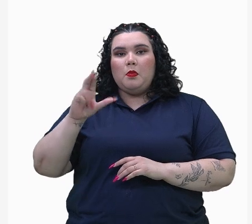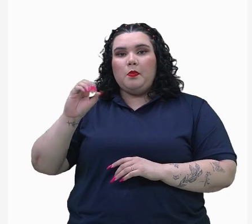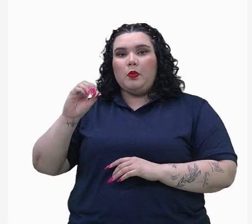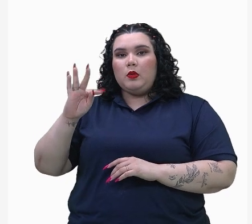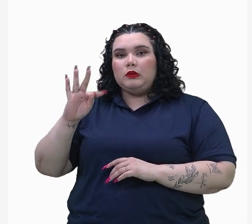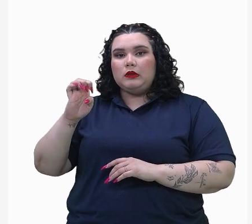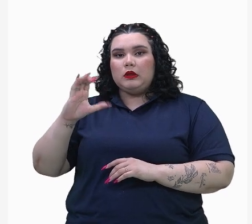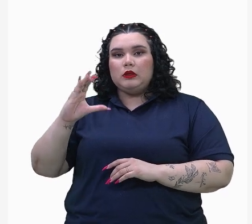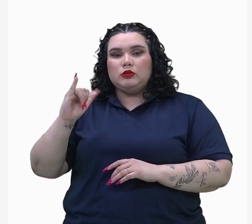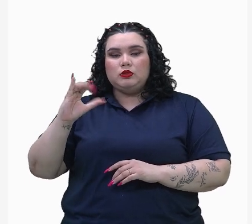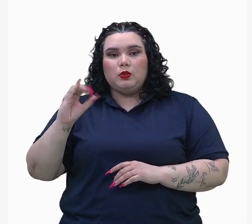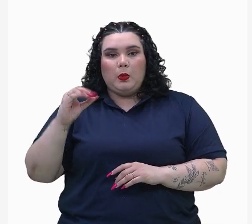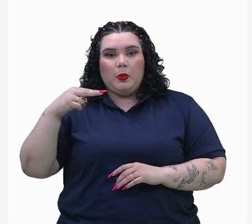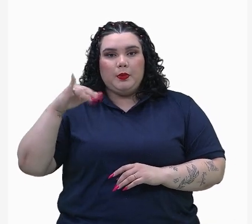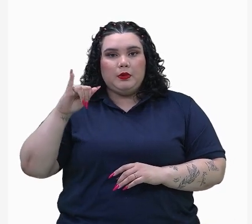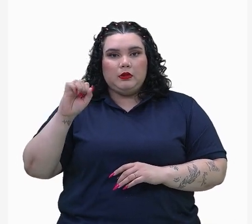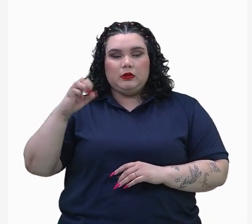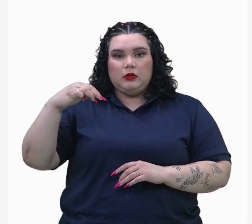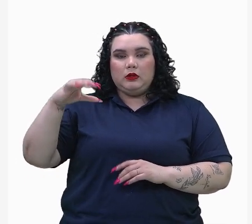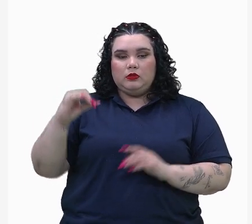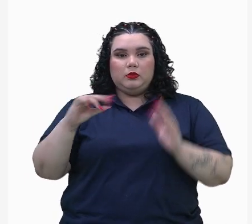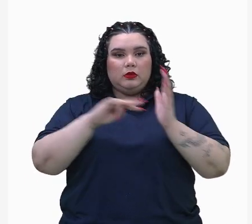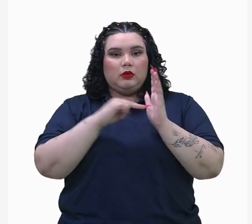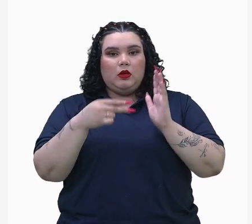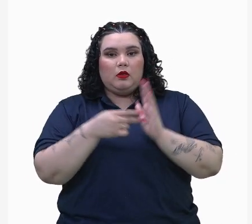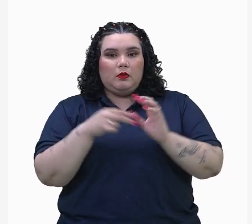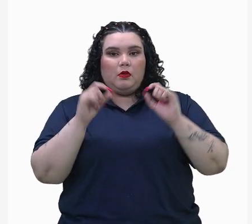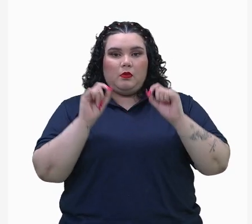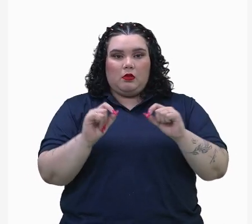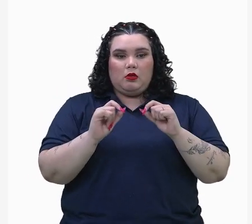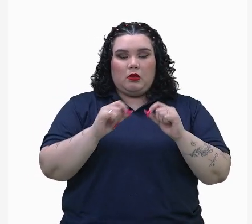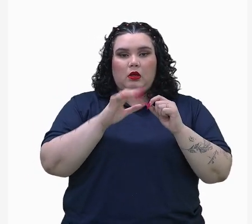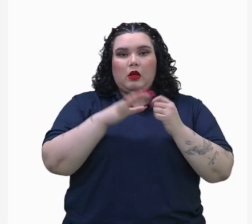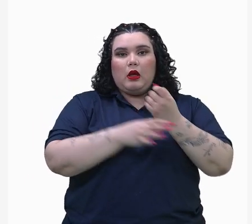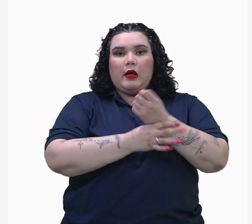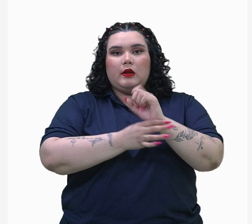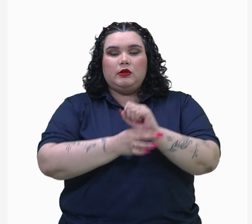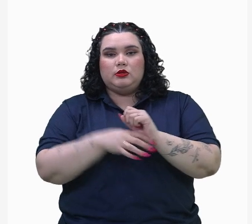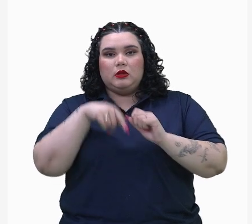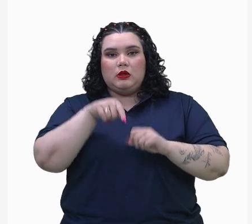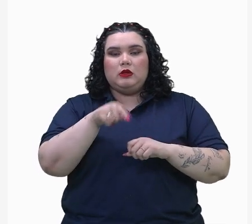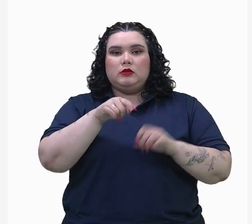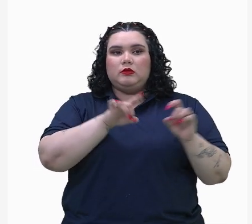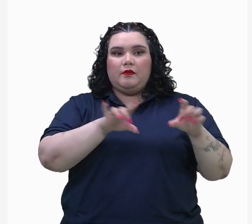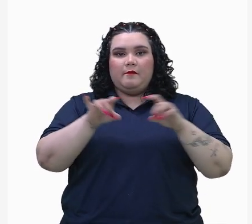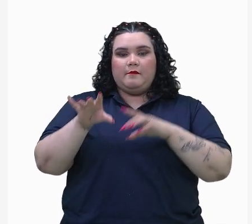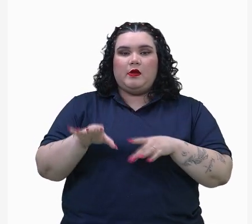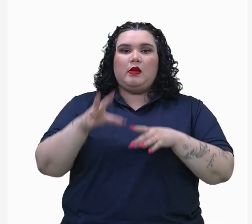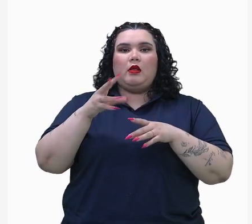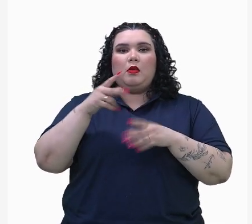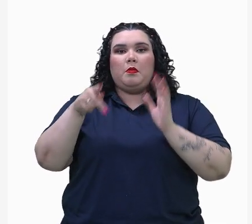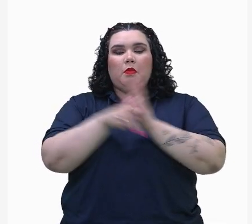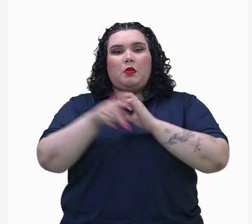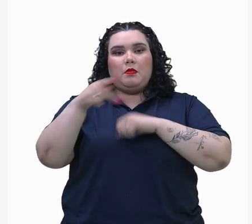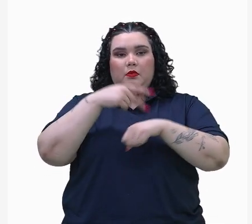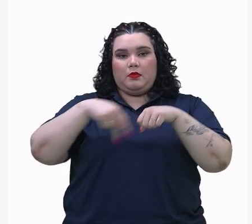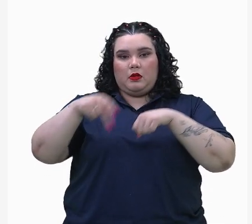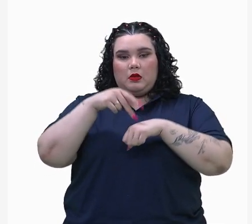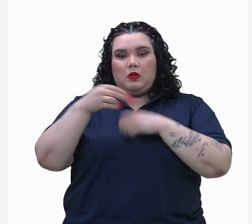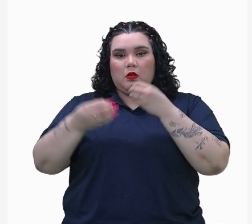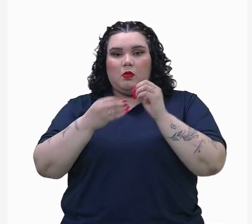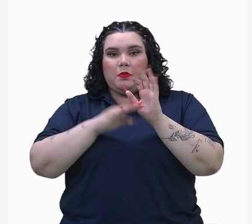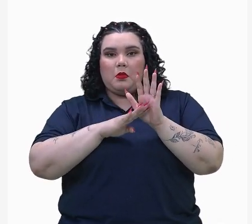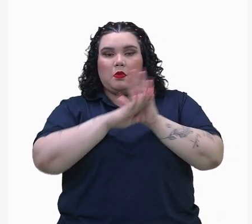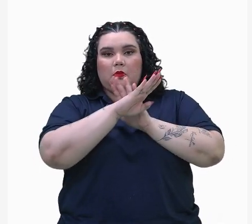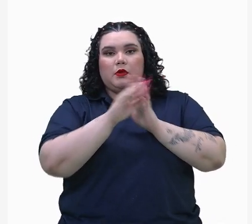Protecionismo. Protecionismo significa proteger o mercado interno de um país através do aumento de